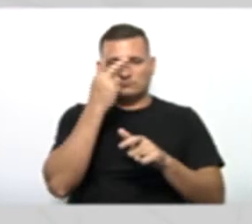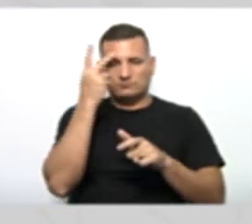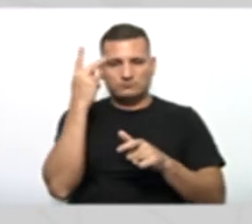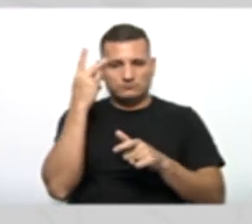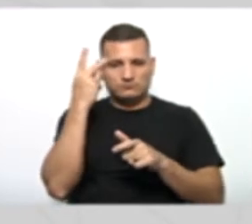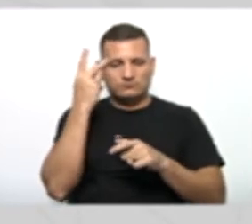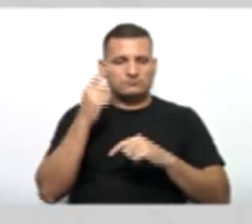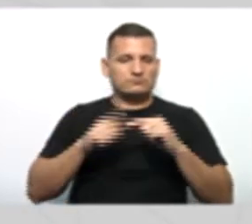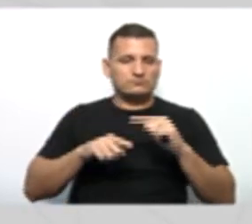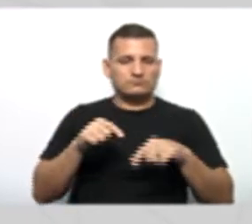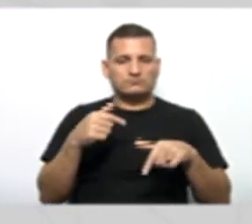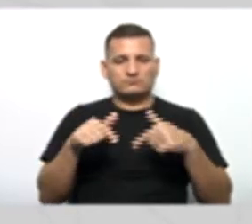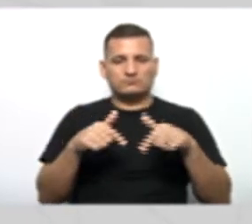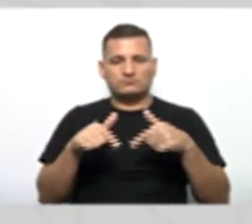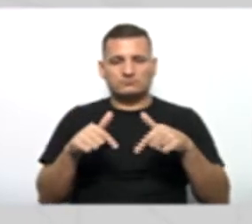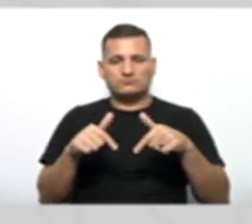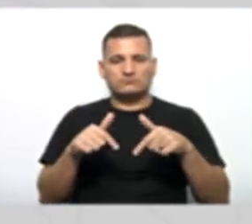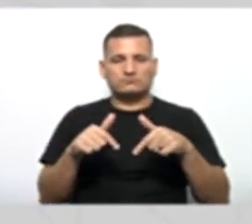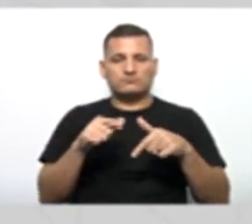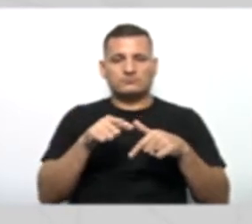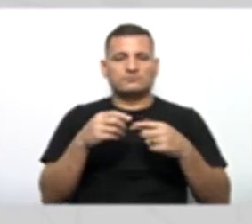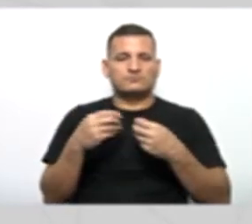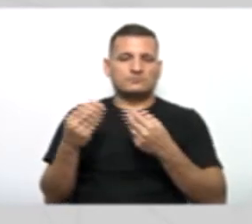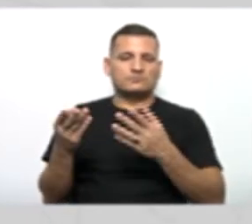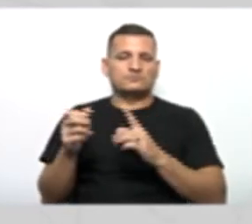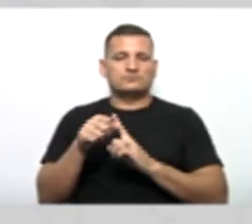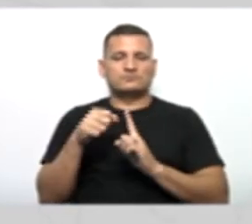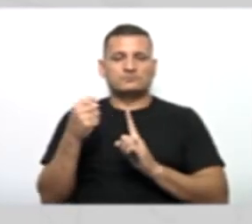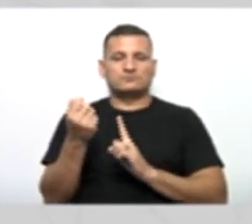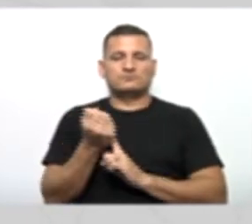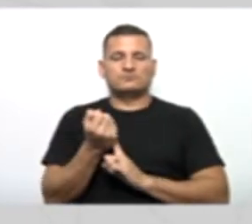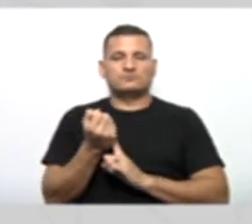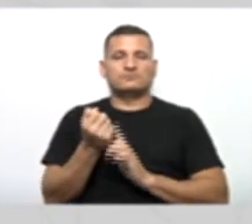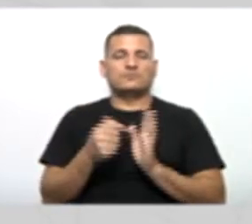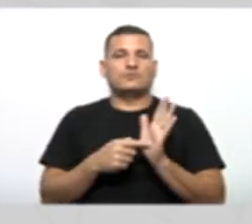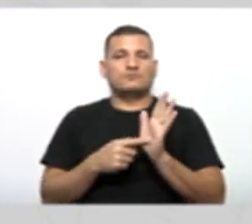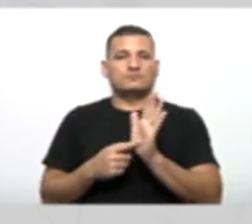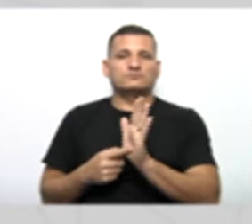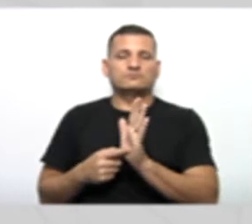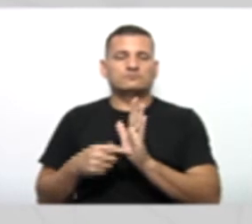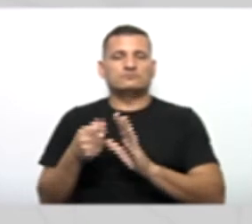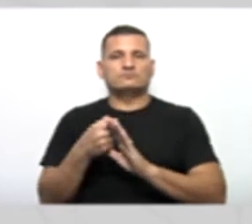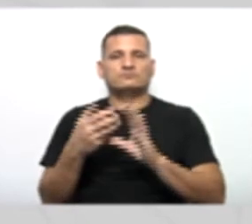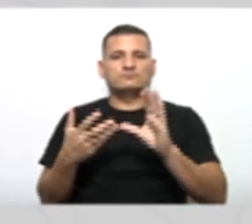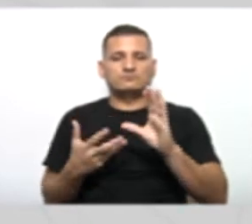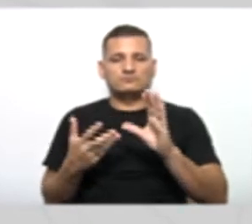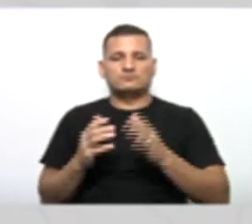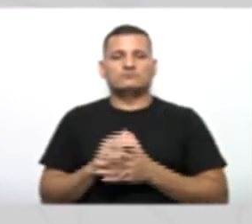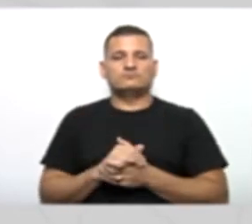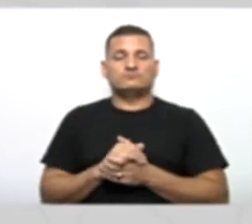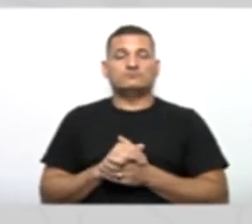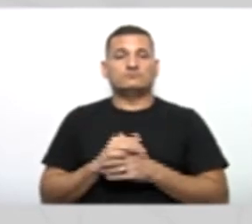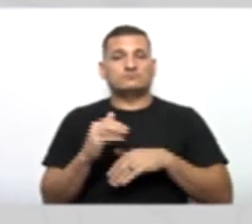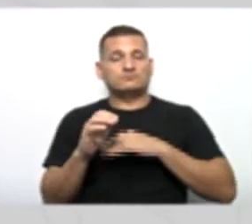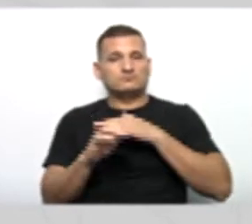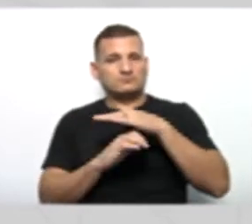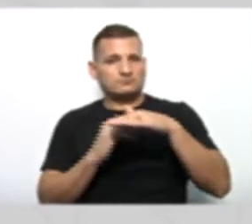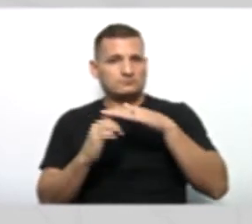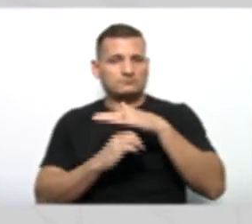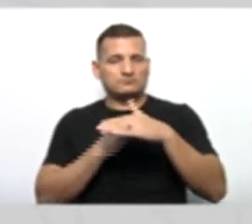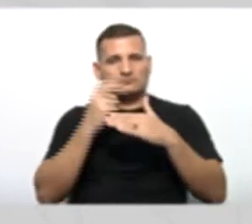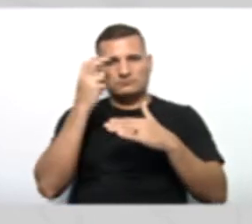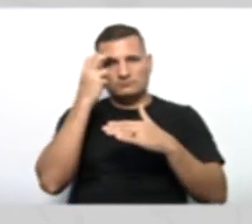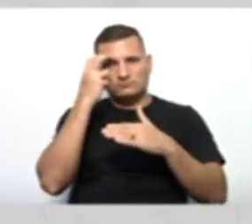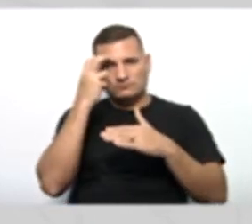os produtos e serviços por ela oferecidos à sociedade apresentam tal característica olha só uma cultura empresarial pode ser